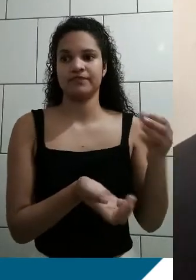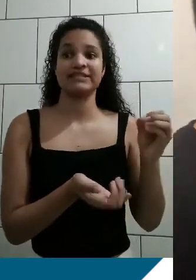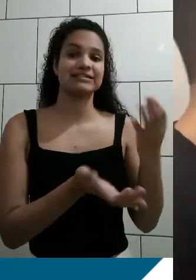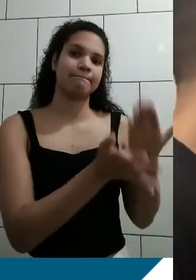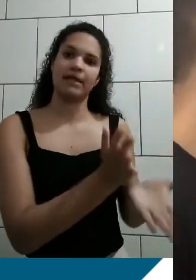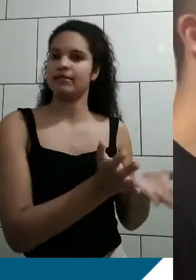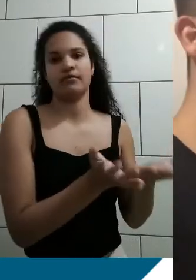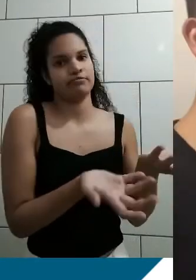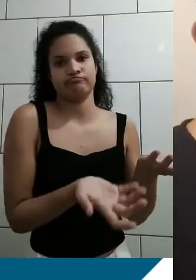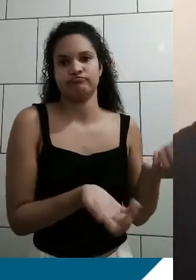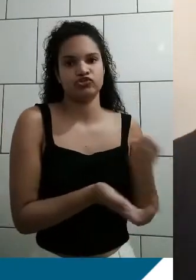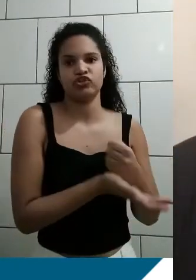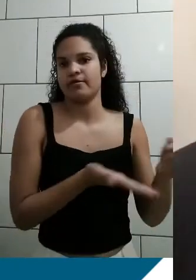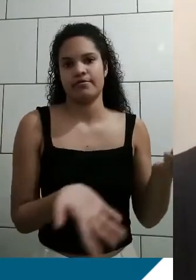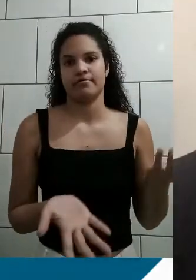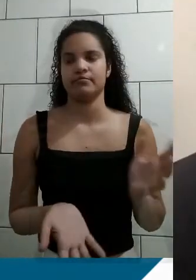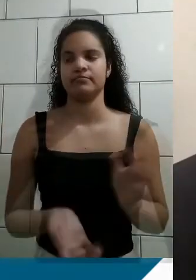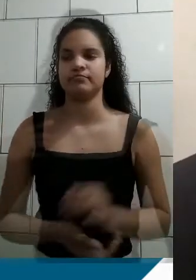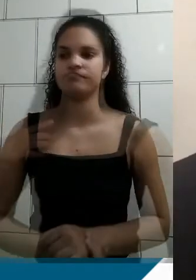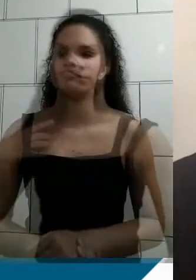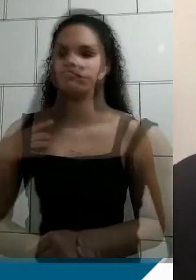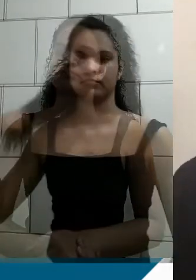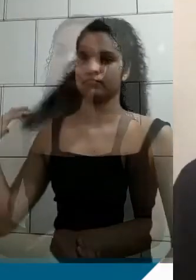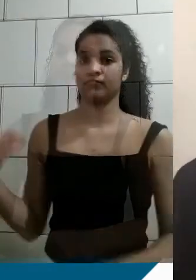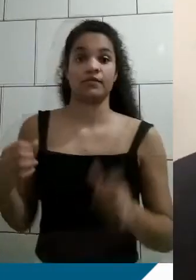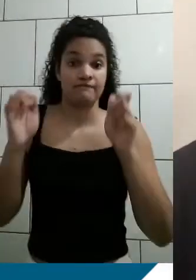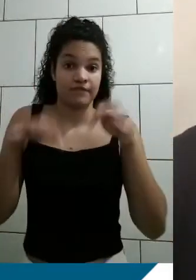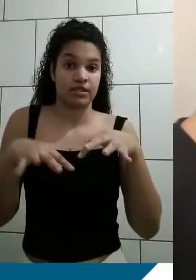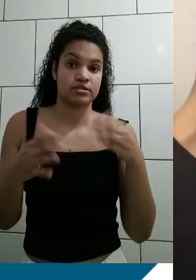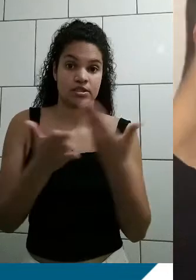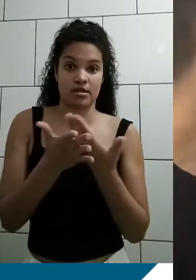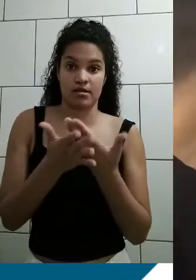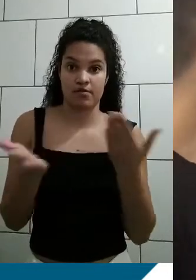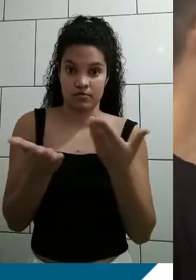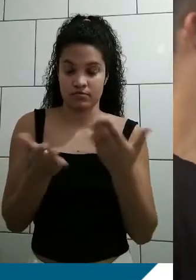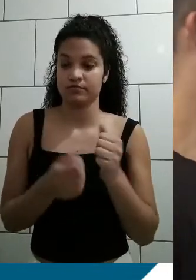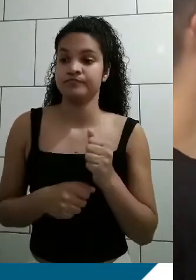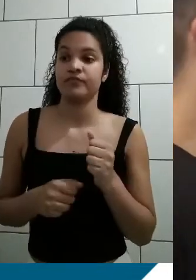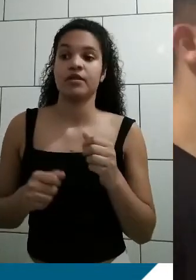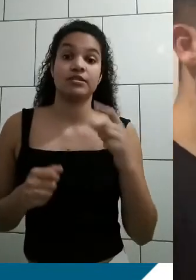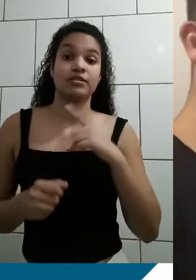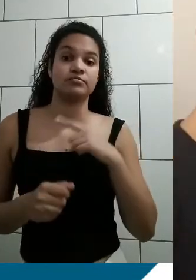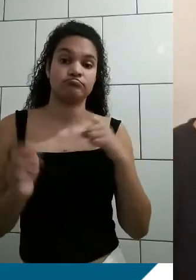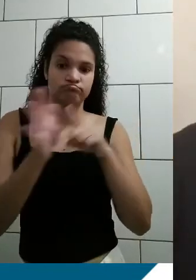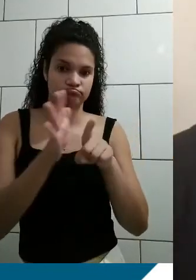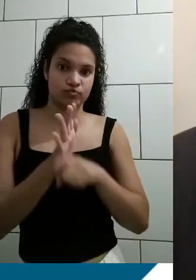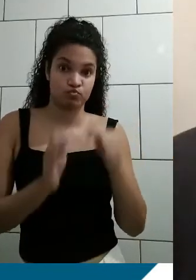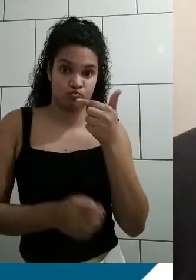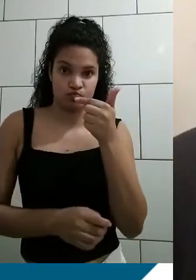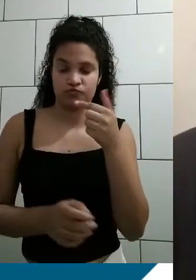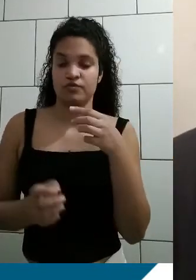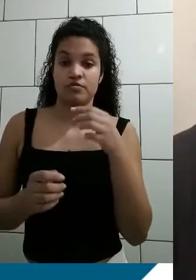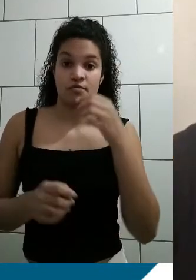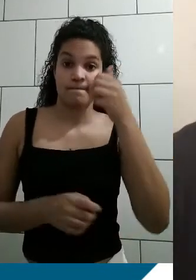aula, vou fazer com vocês duas questões da apostila para reter melhor o conteúdo aí. Bom, a primeira questão é a questão de número 1, que se encontra